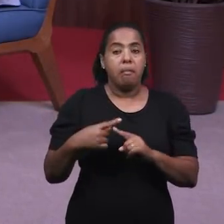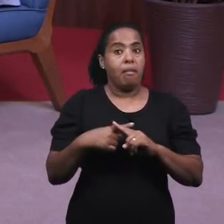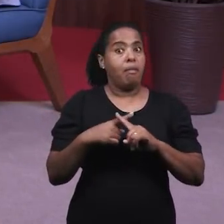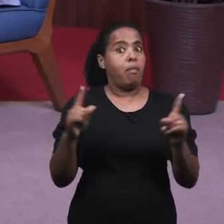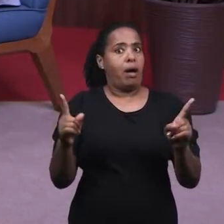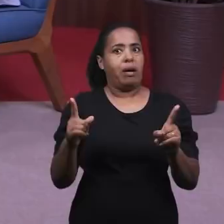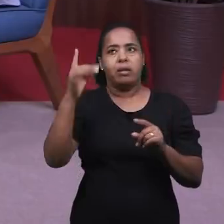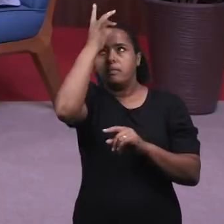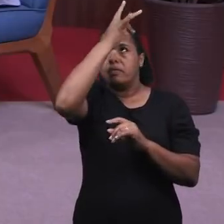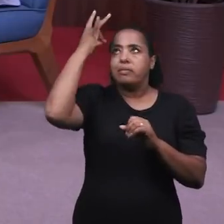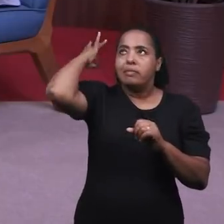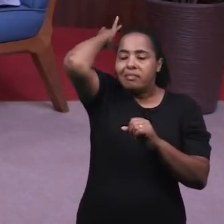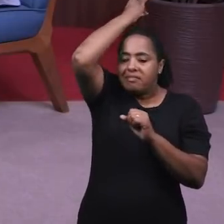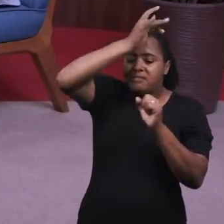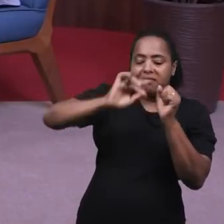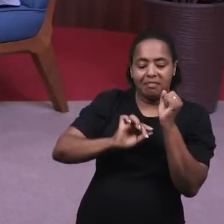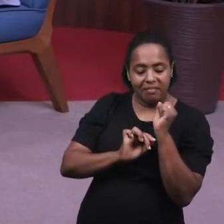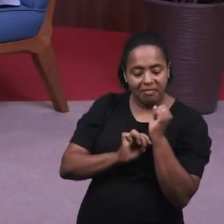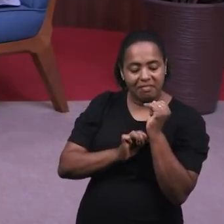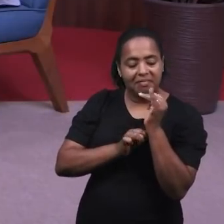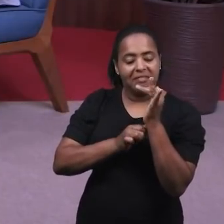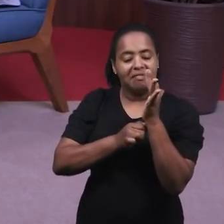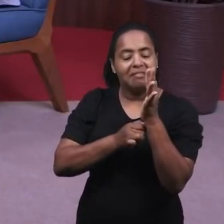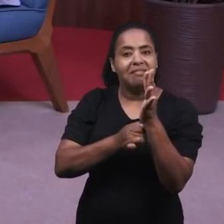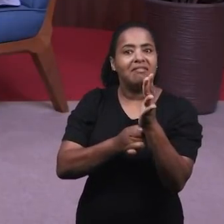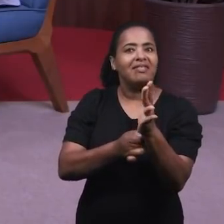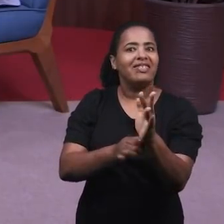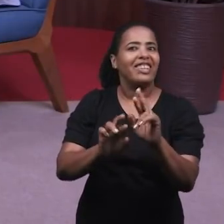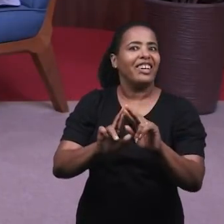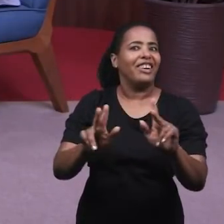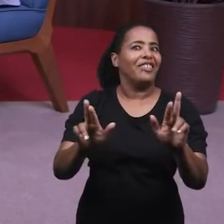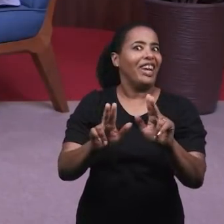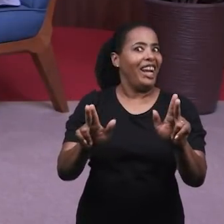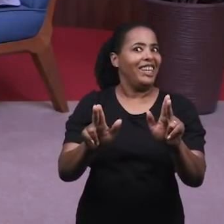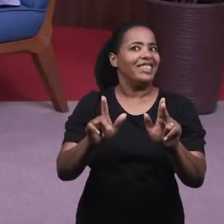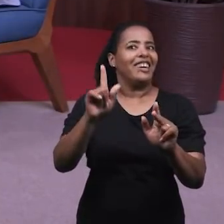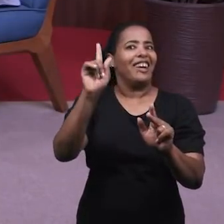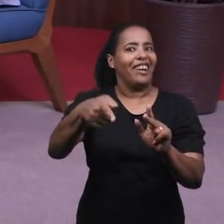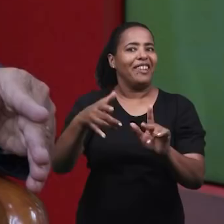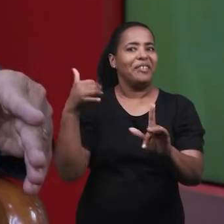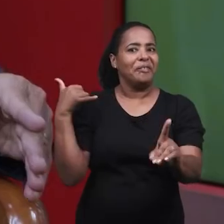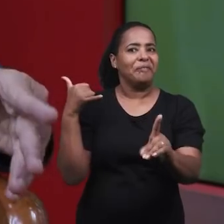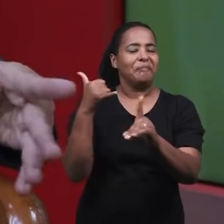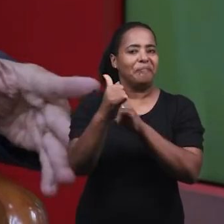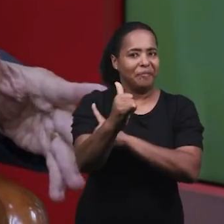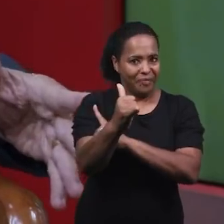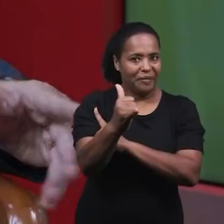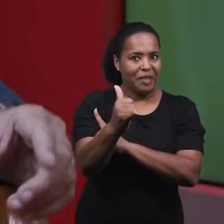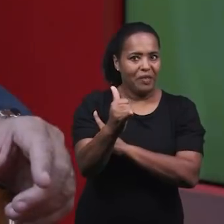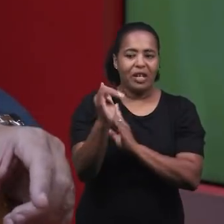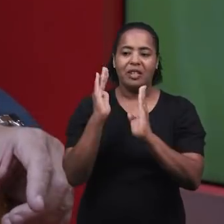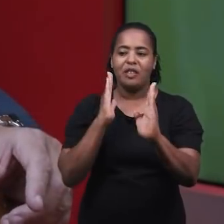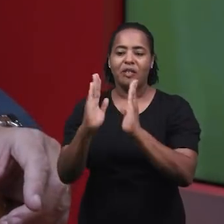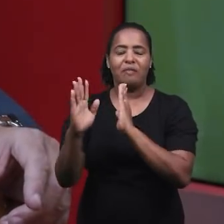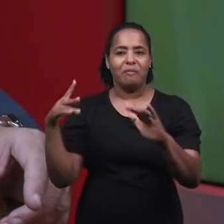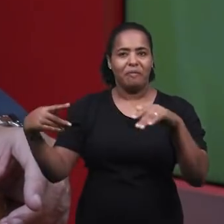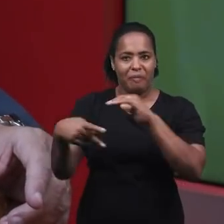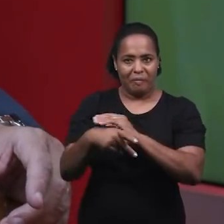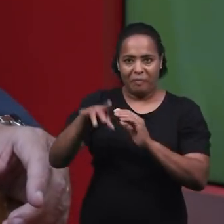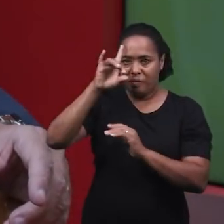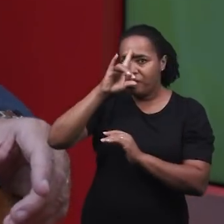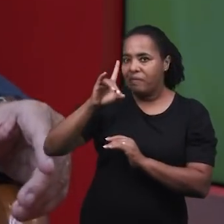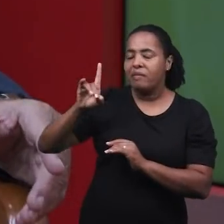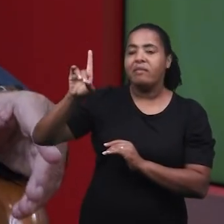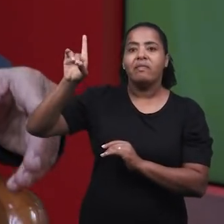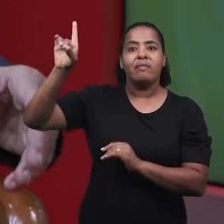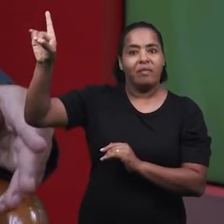com a revelação do mistério, aí você entra naquilo que é o profético, que é o tempo de Deus.